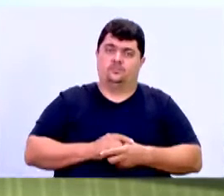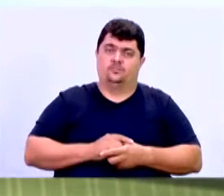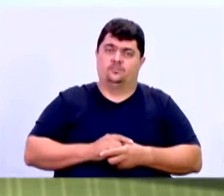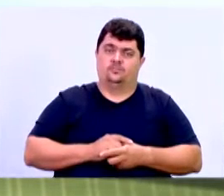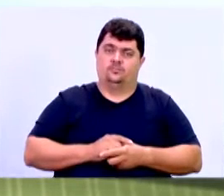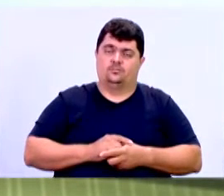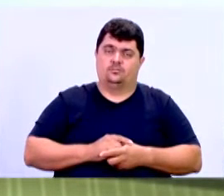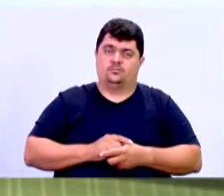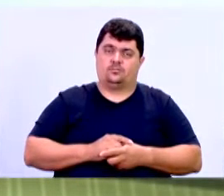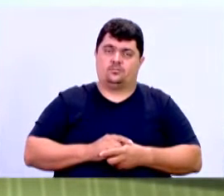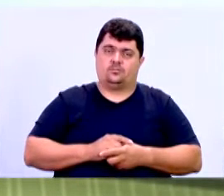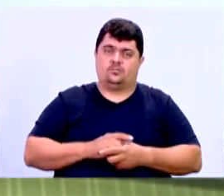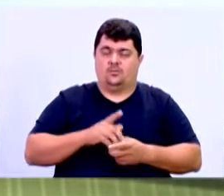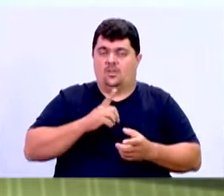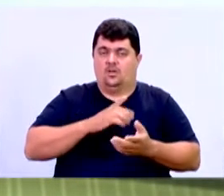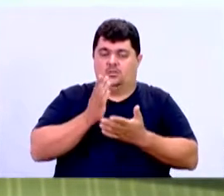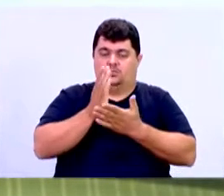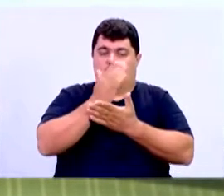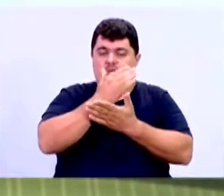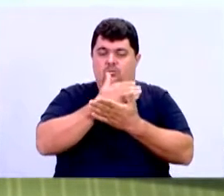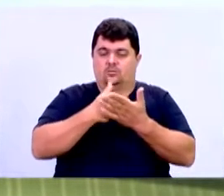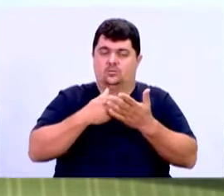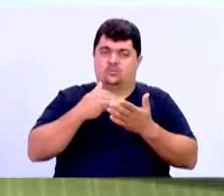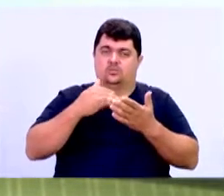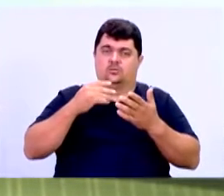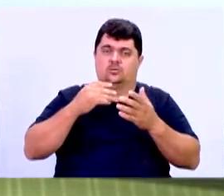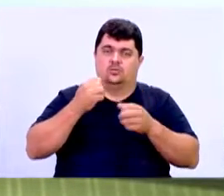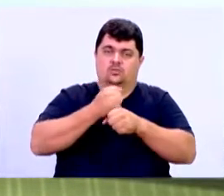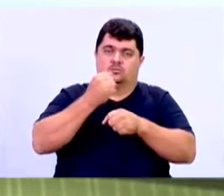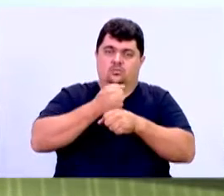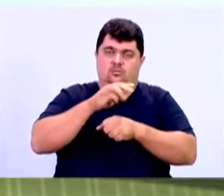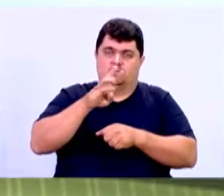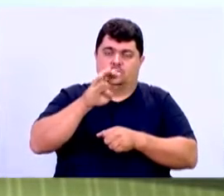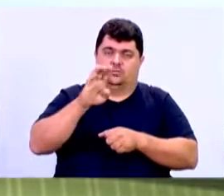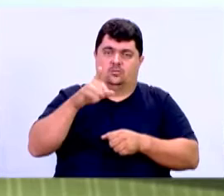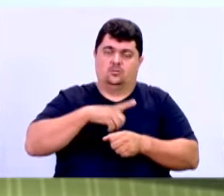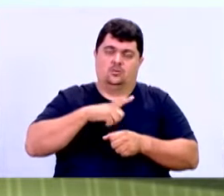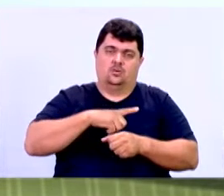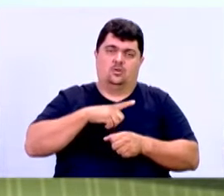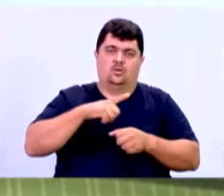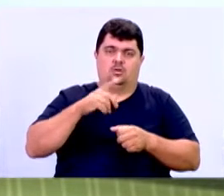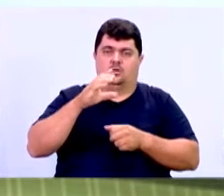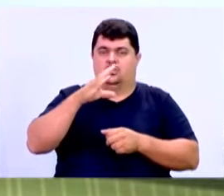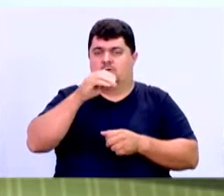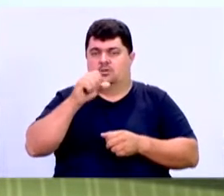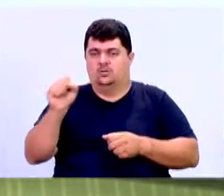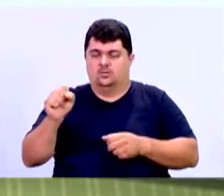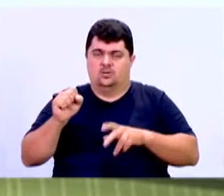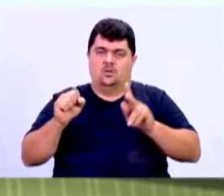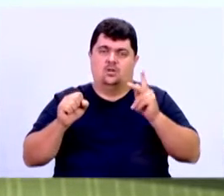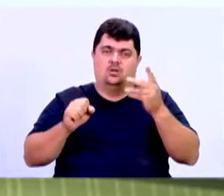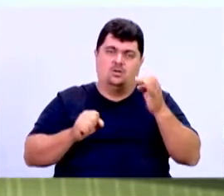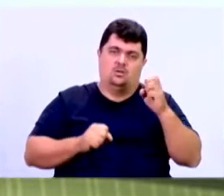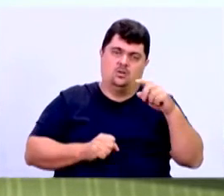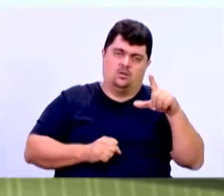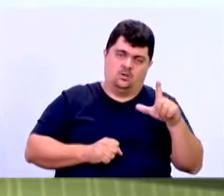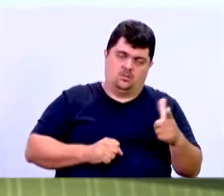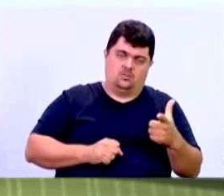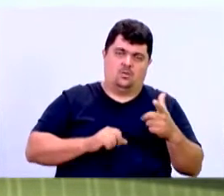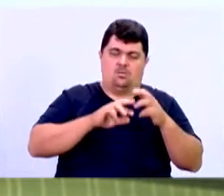questão da divisão do desenvolvimento web. Eu tenho a parte de layout, de CSS, de interface mesmo,